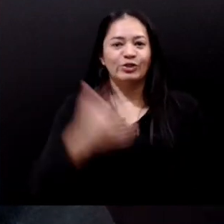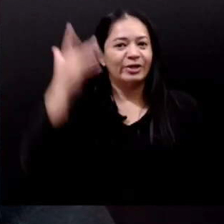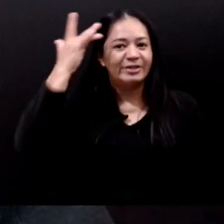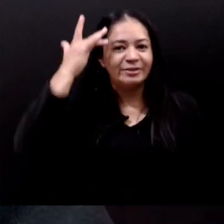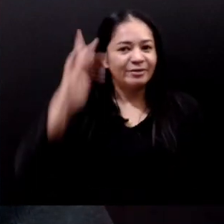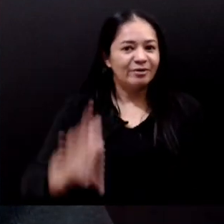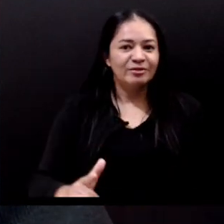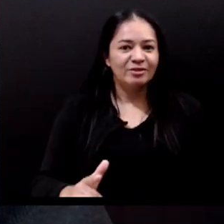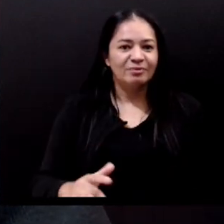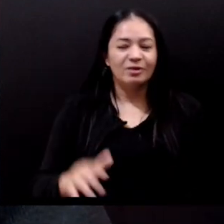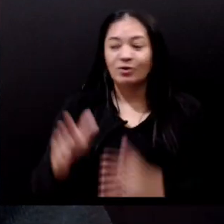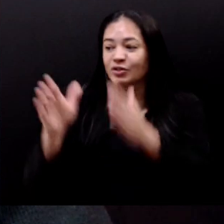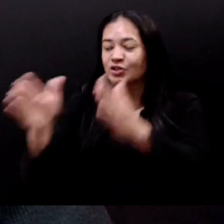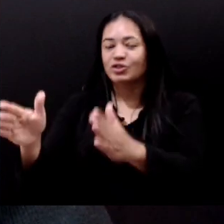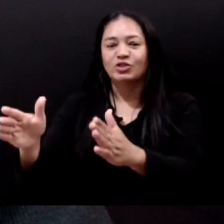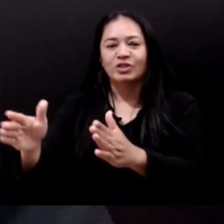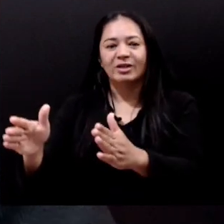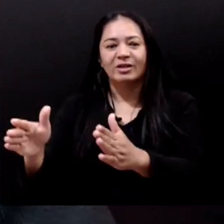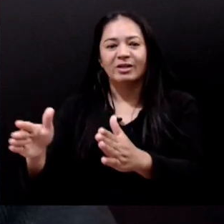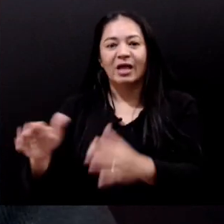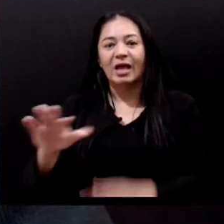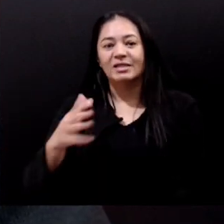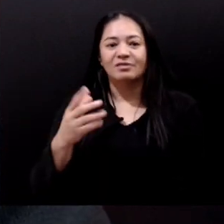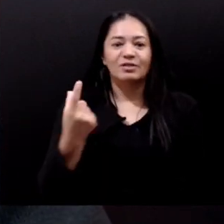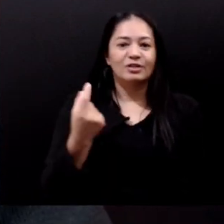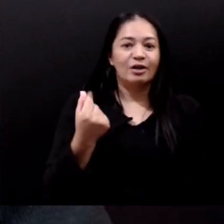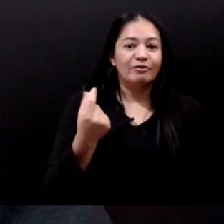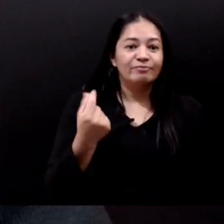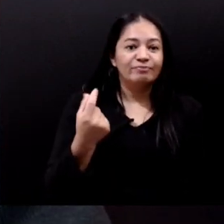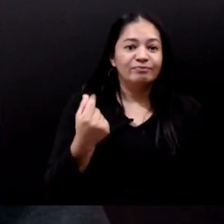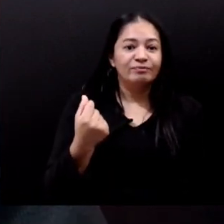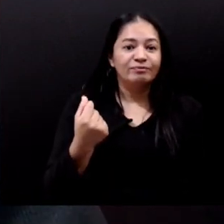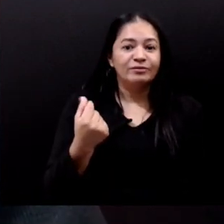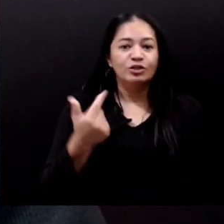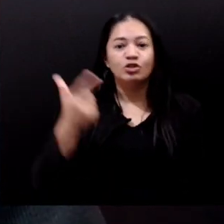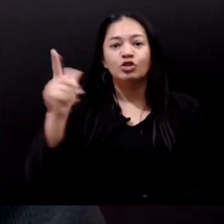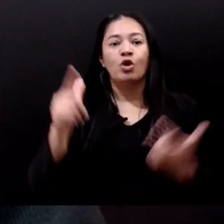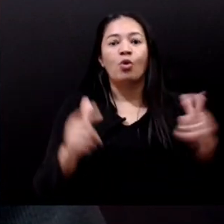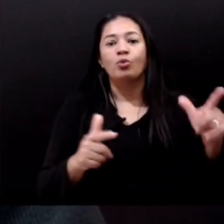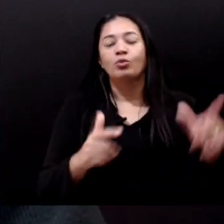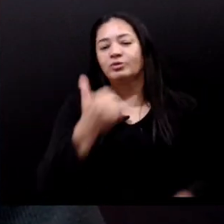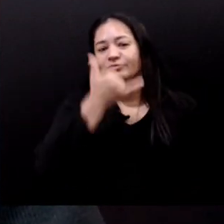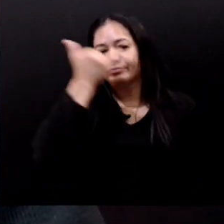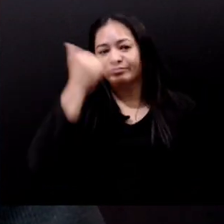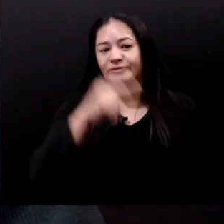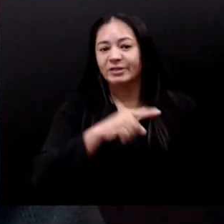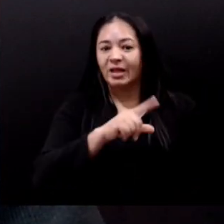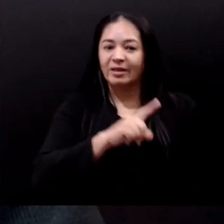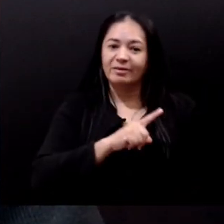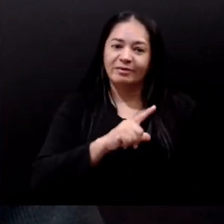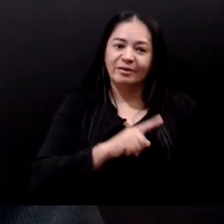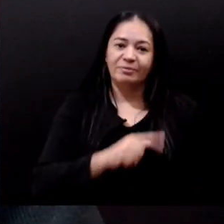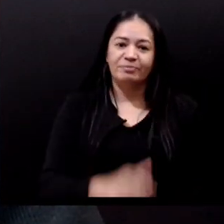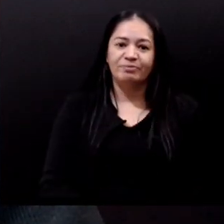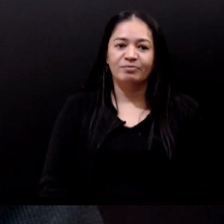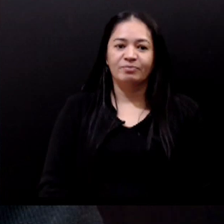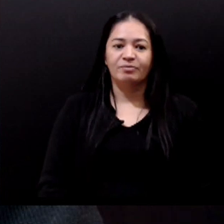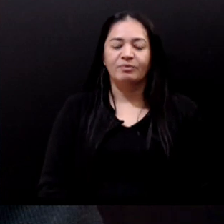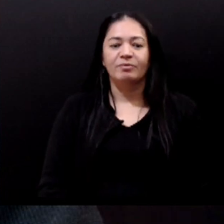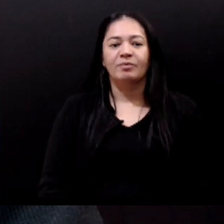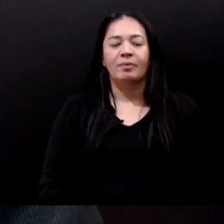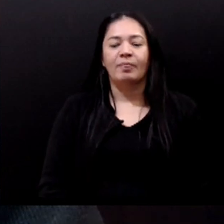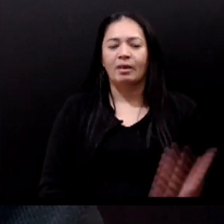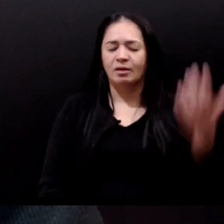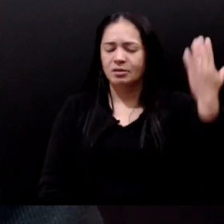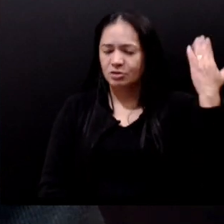pode ser uma questão financeira, pode ser uma questão de outras frustrações que ela tem. Nesses últimos dias, eu fiz estudo